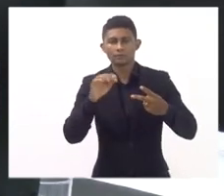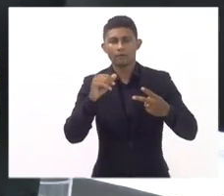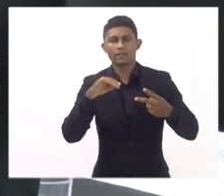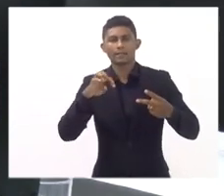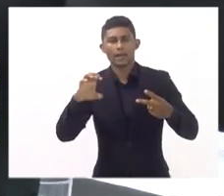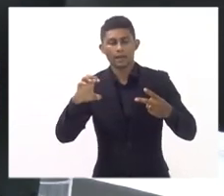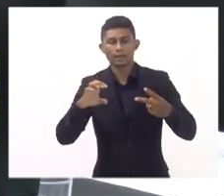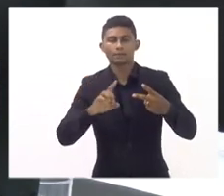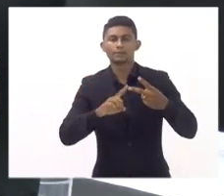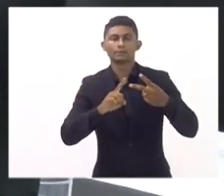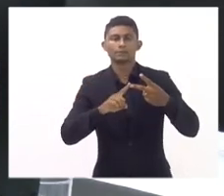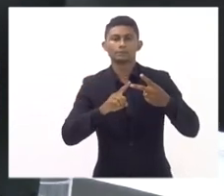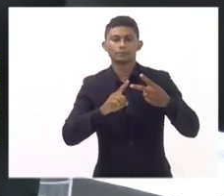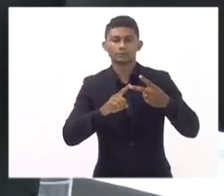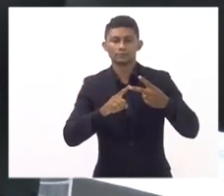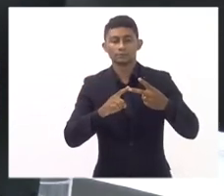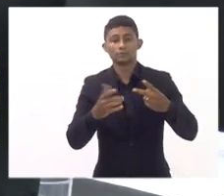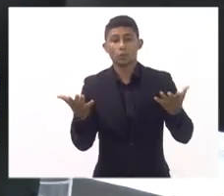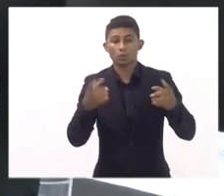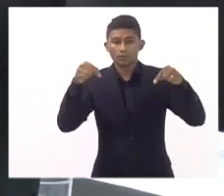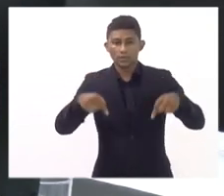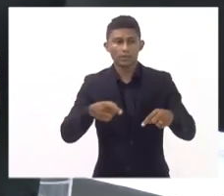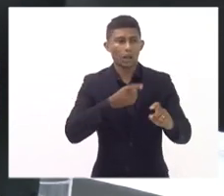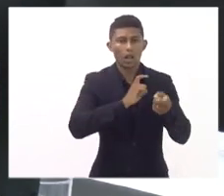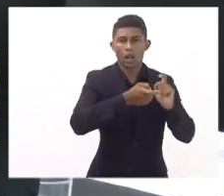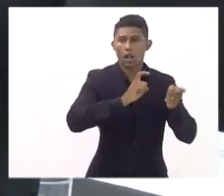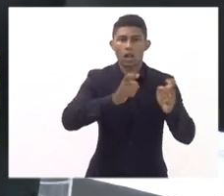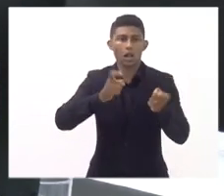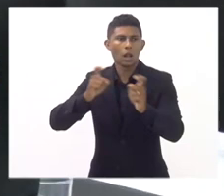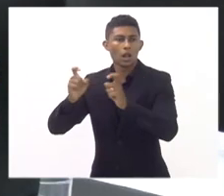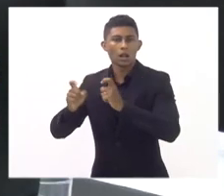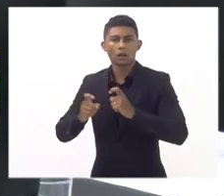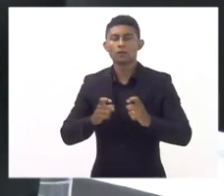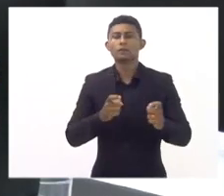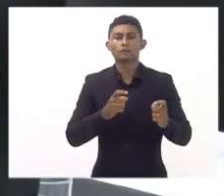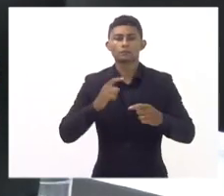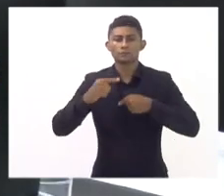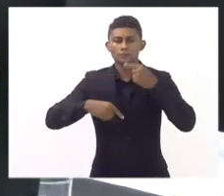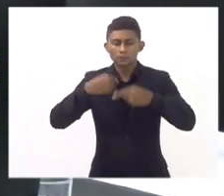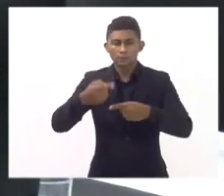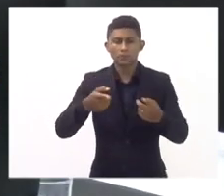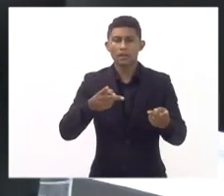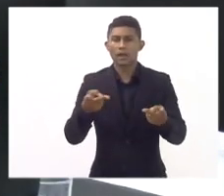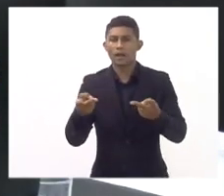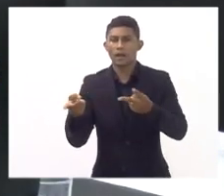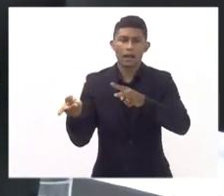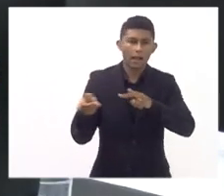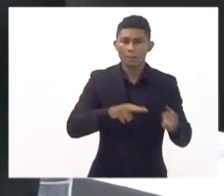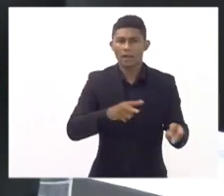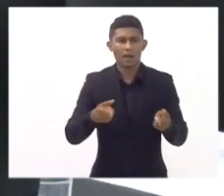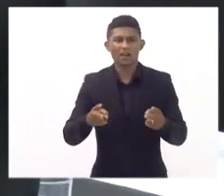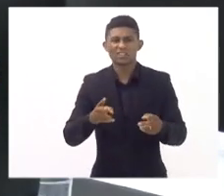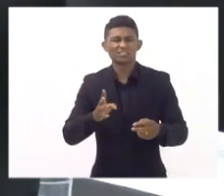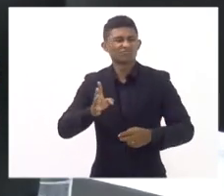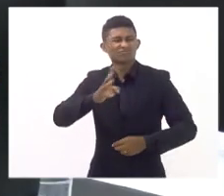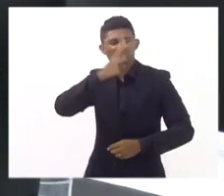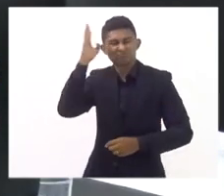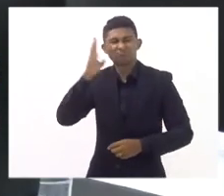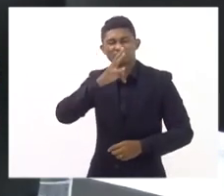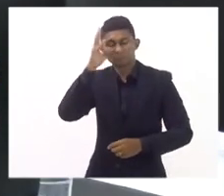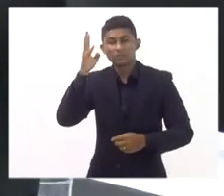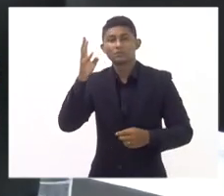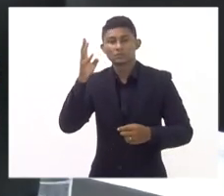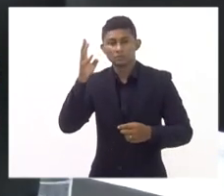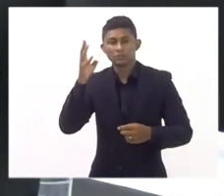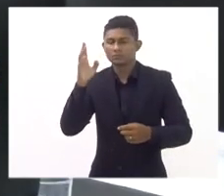FAETEC, que o que a gente hoje debateu aqui nos seja depois encaminhado de forma discriminada com os